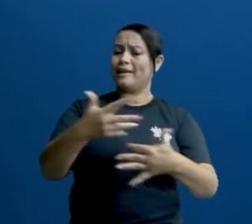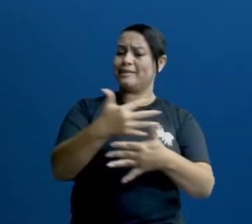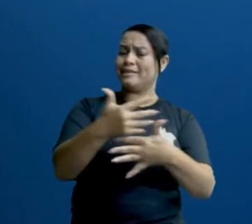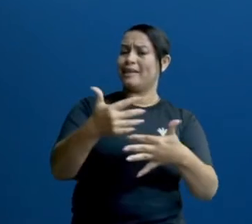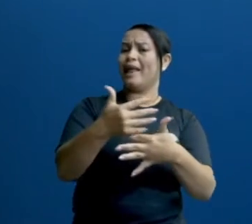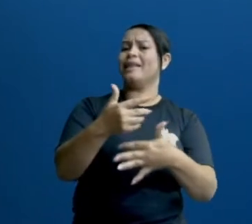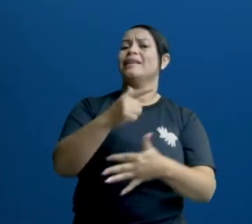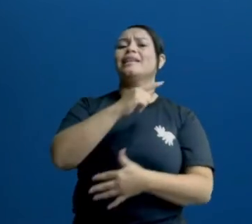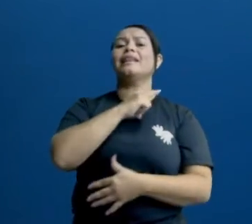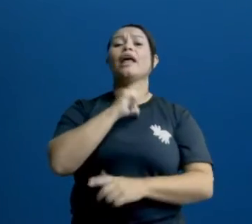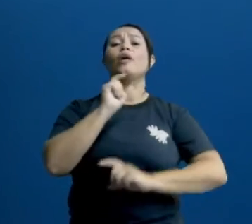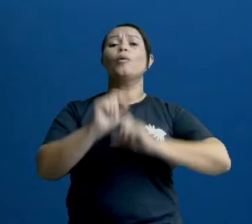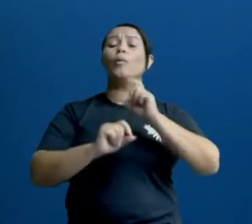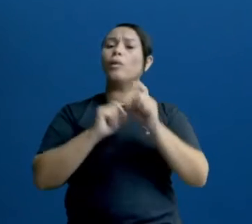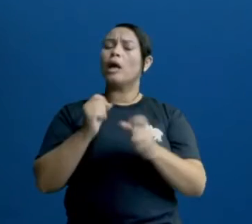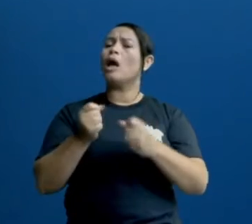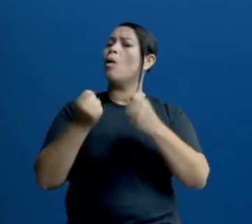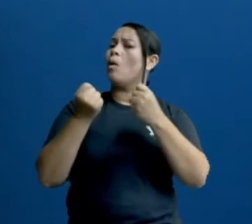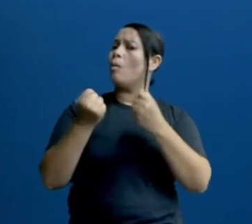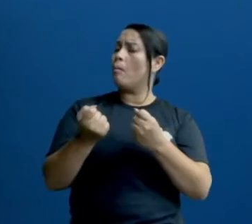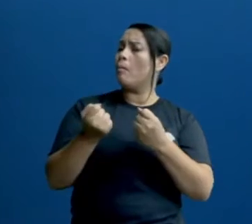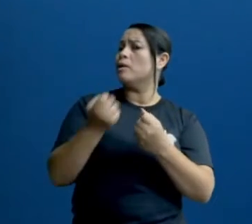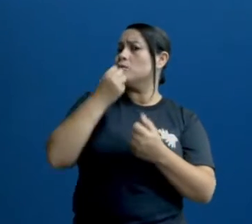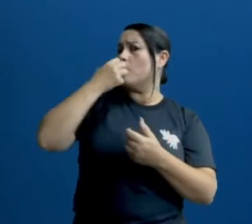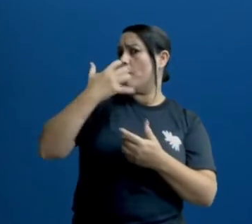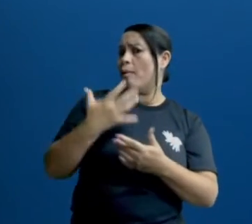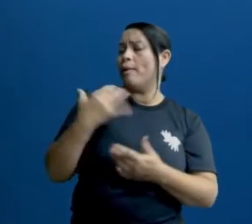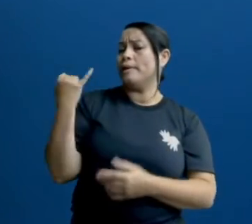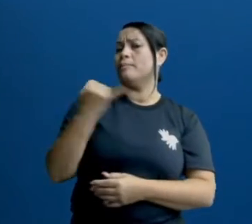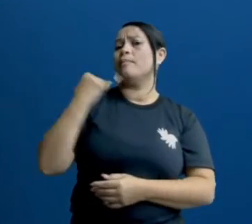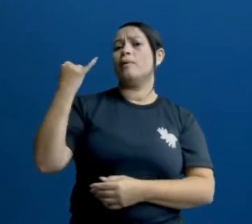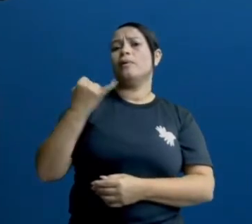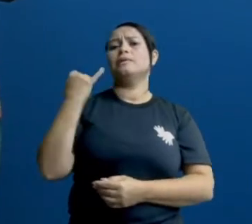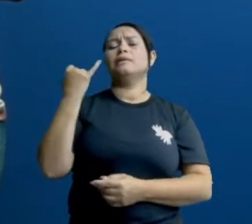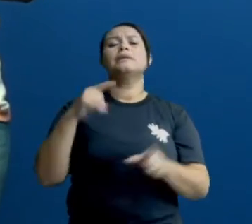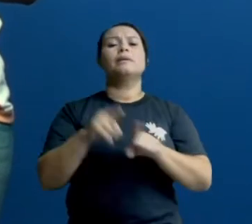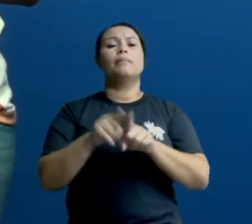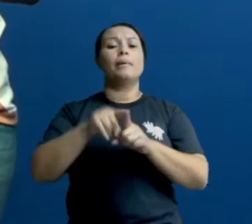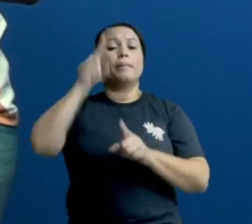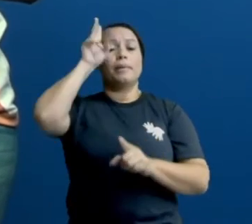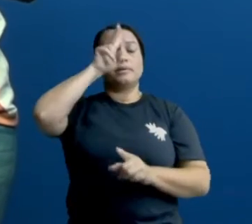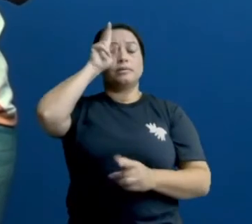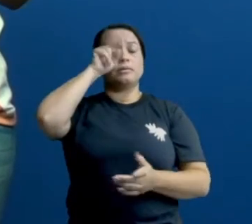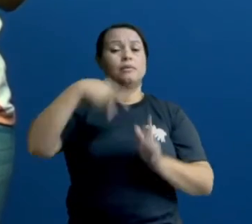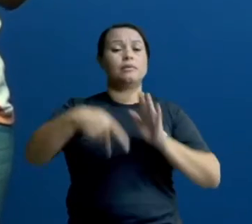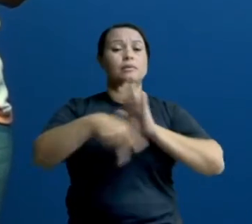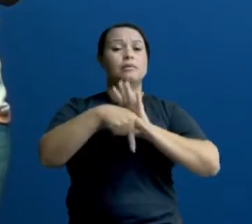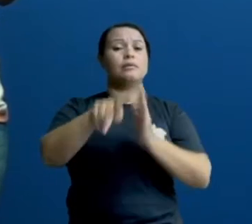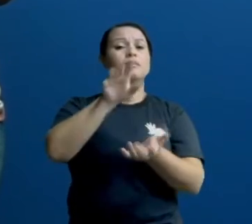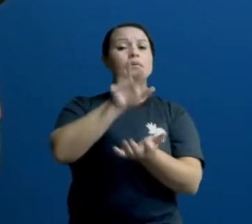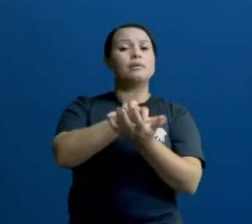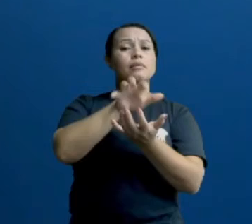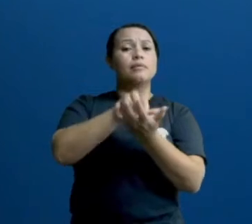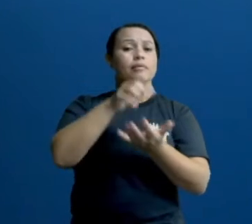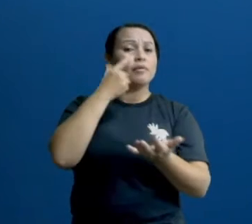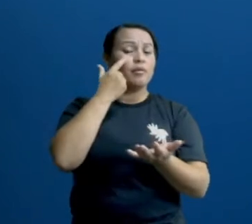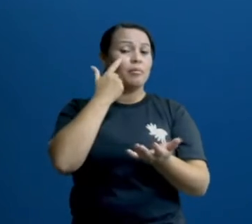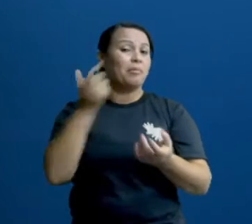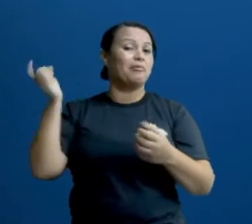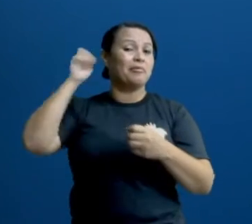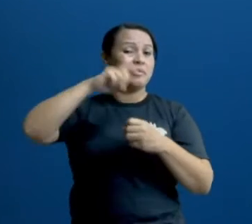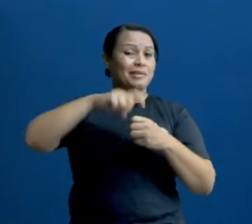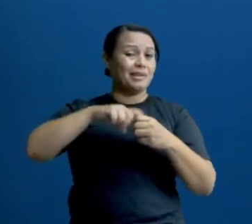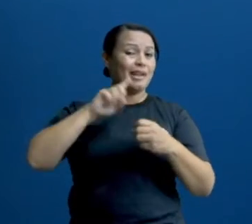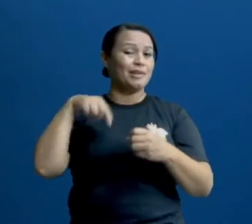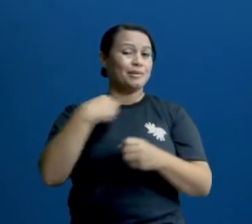tem um peso e uma importância muito grande para a história de Pernambuco. Vamos agora voltar à nossa tão